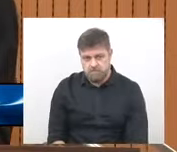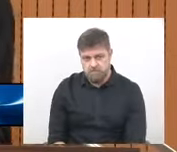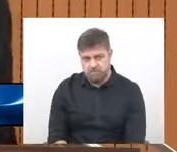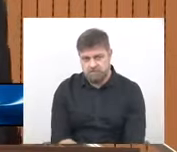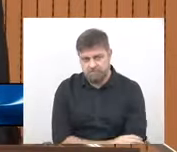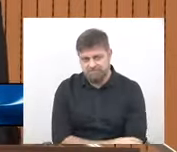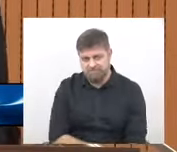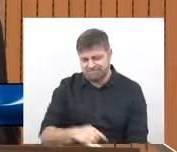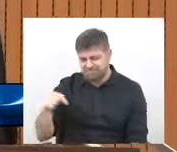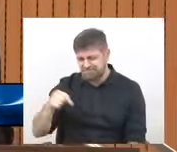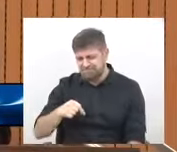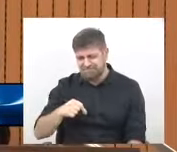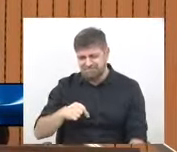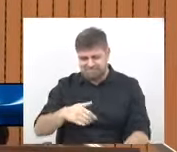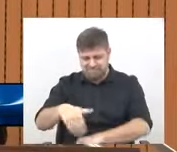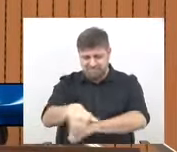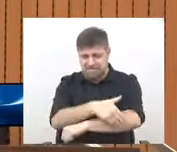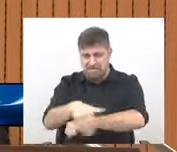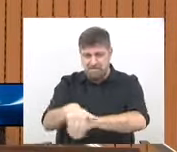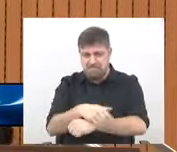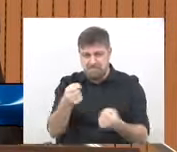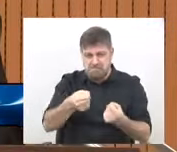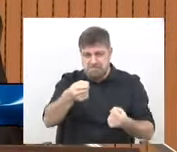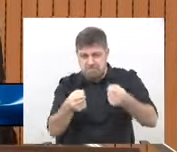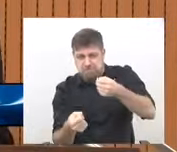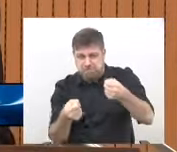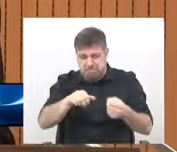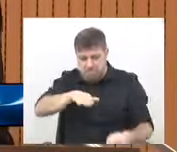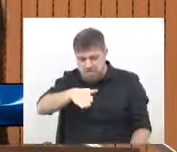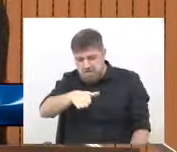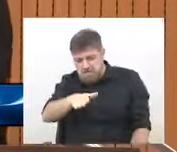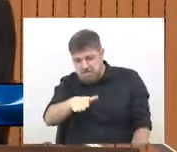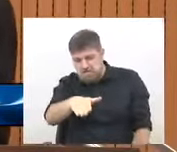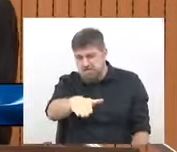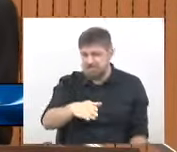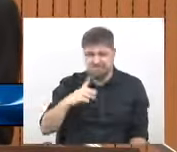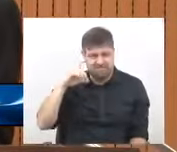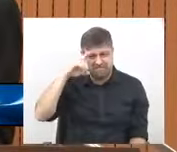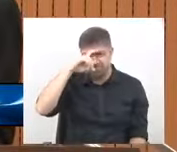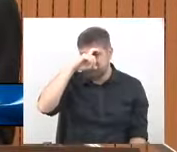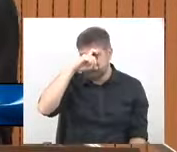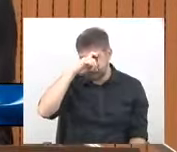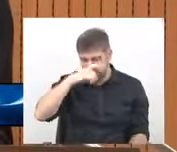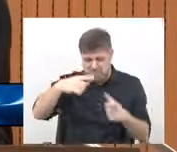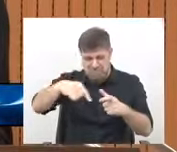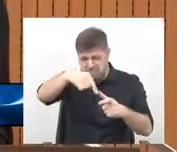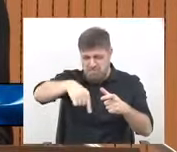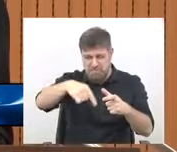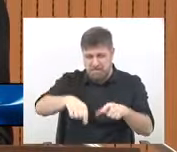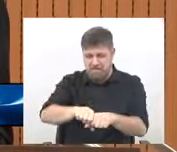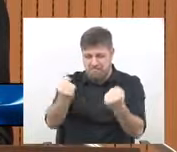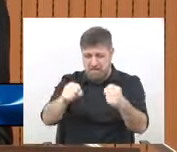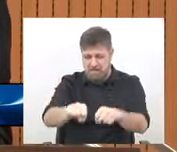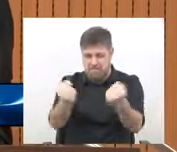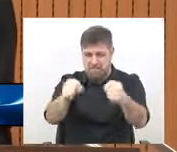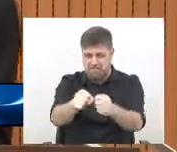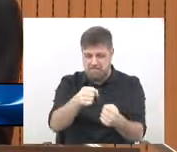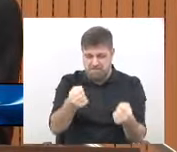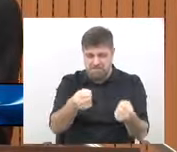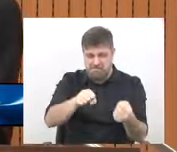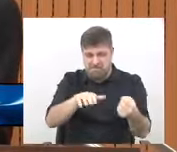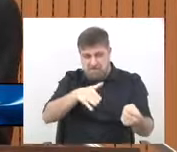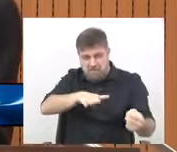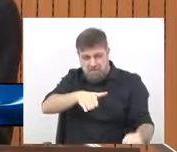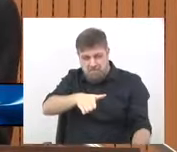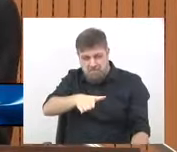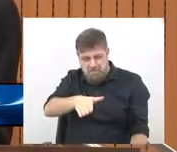E ali está transtornável, está difícil demais, muito complicado. Acabando